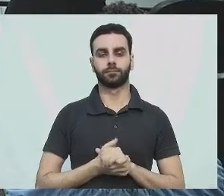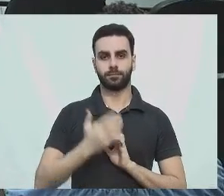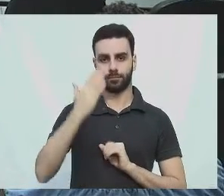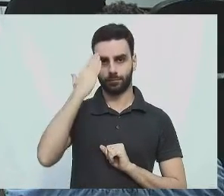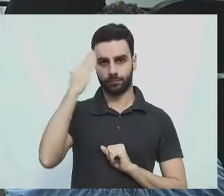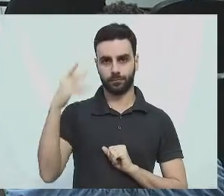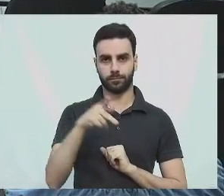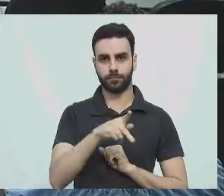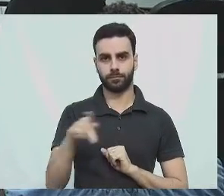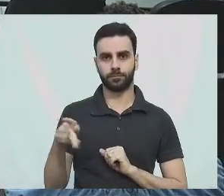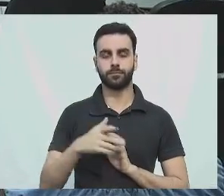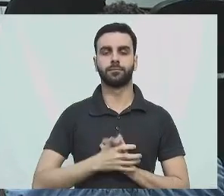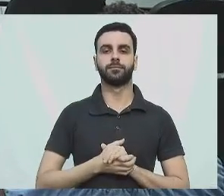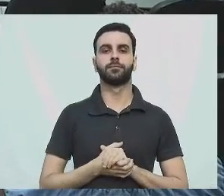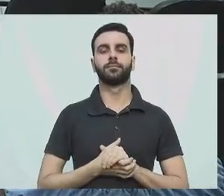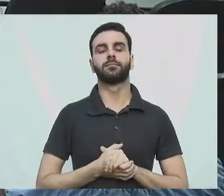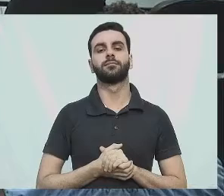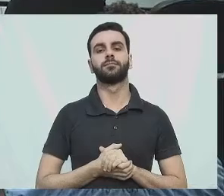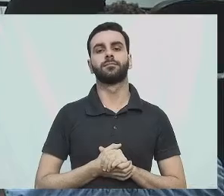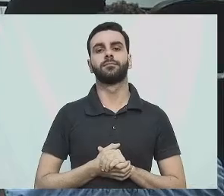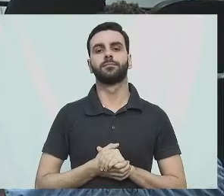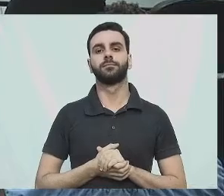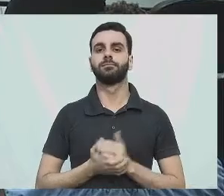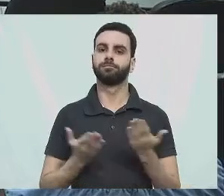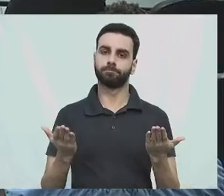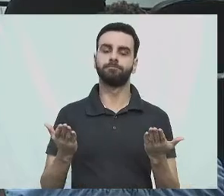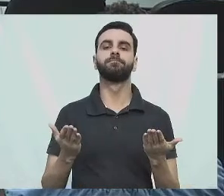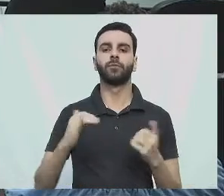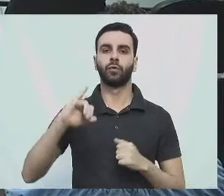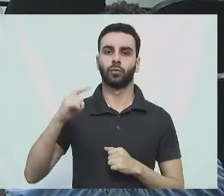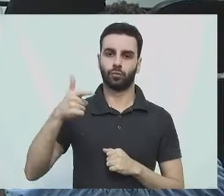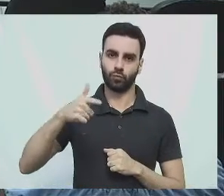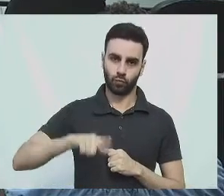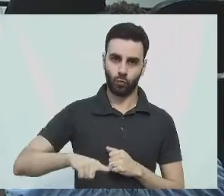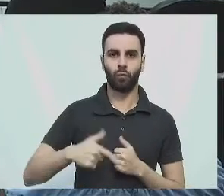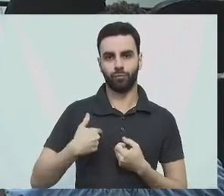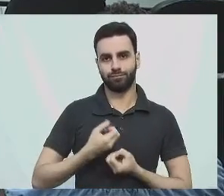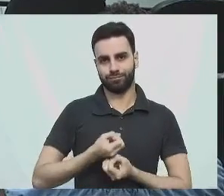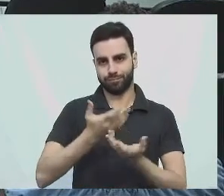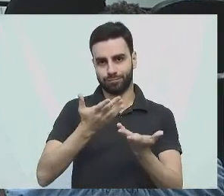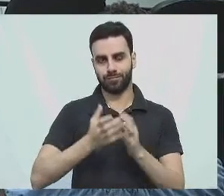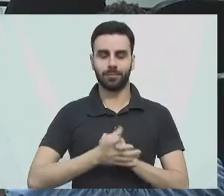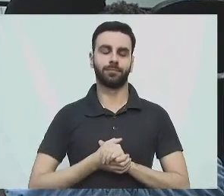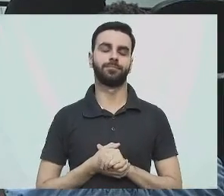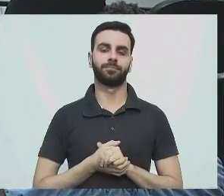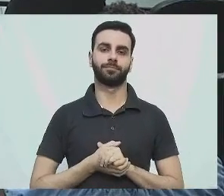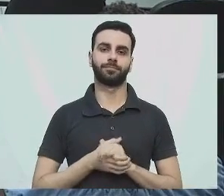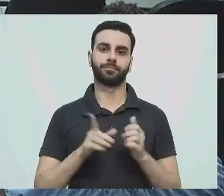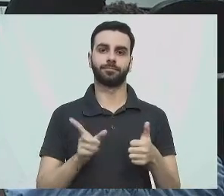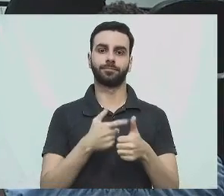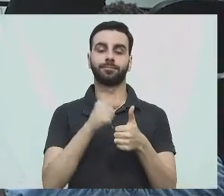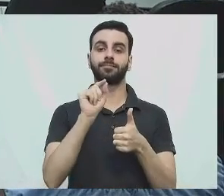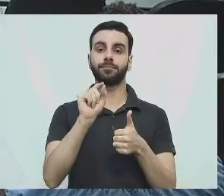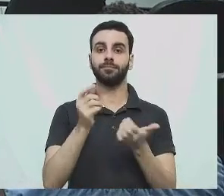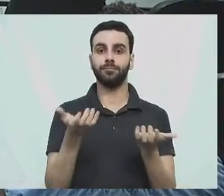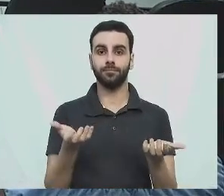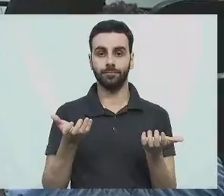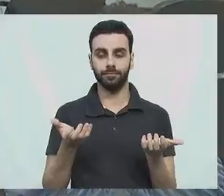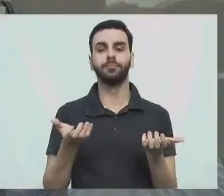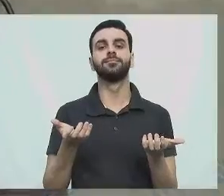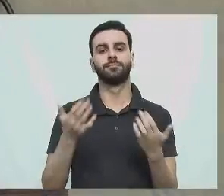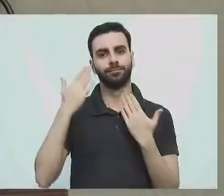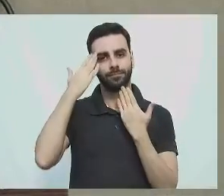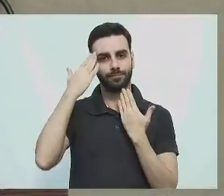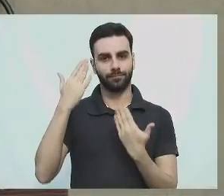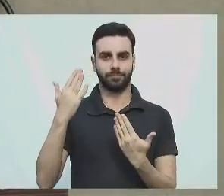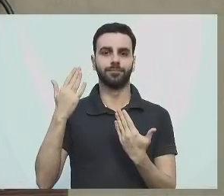Obrigado, senhor presidente, pela oportunidade. Senhor presidente, em primeiro momento, quero